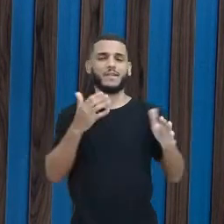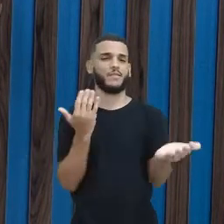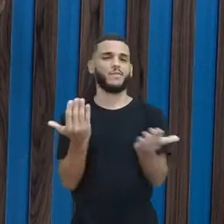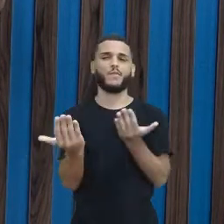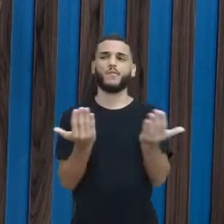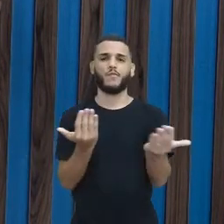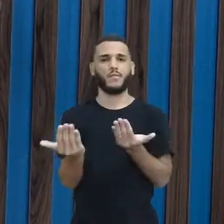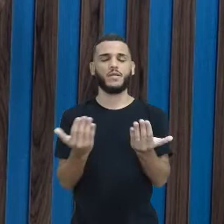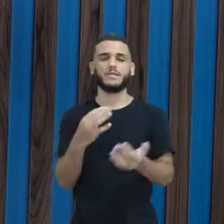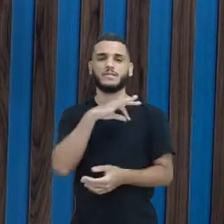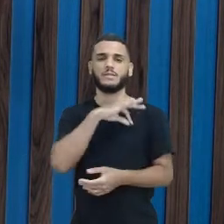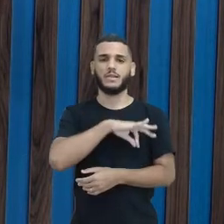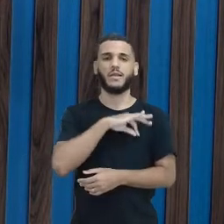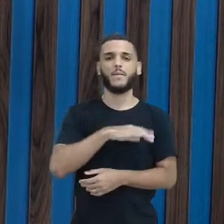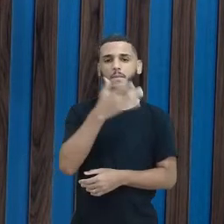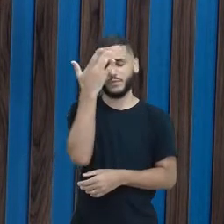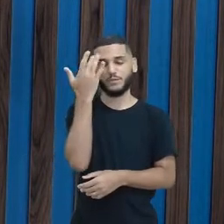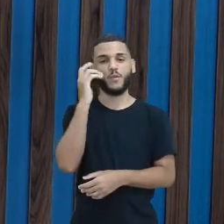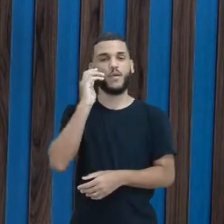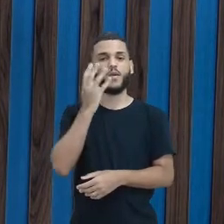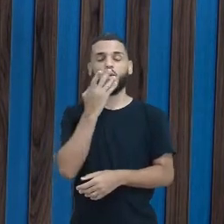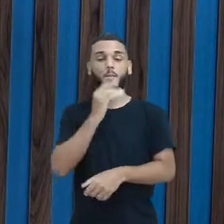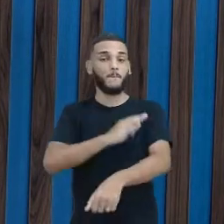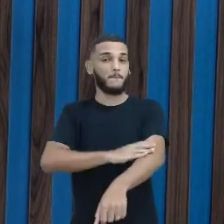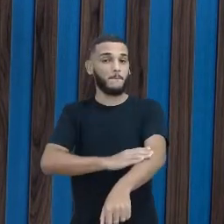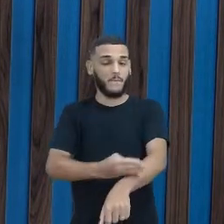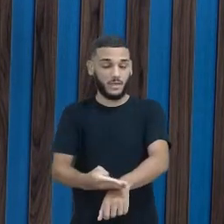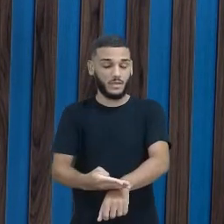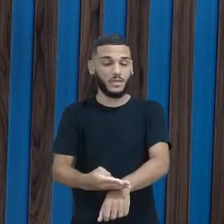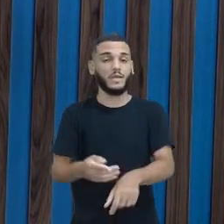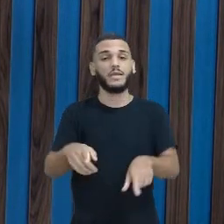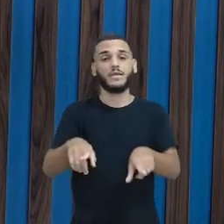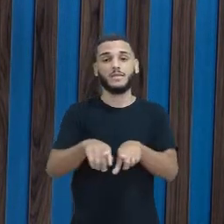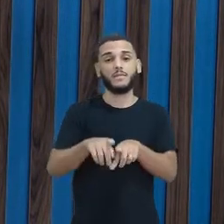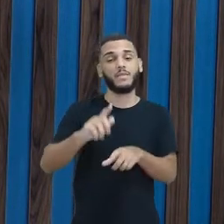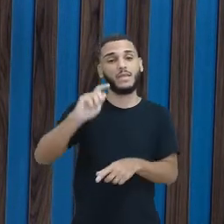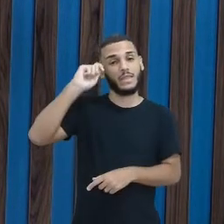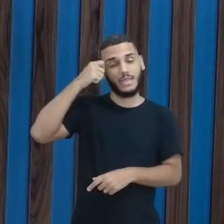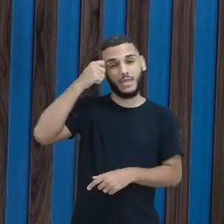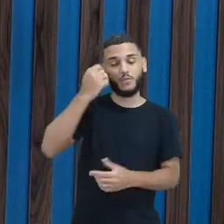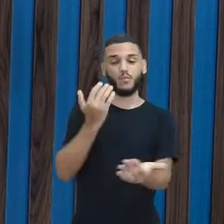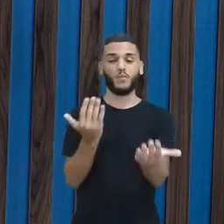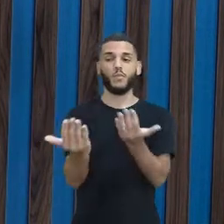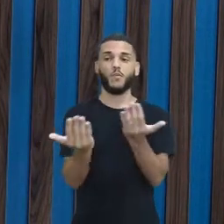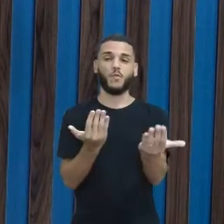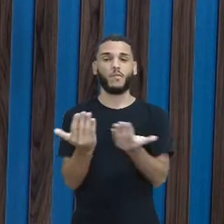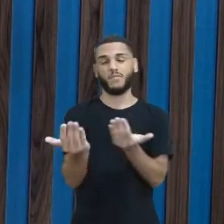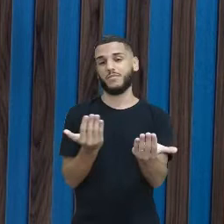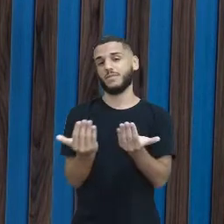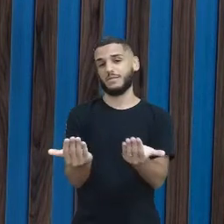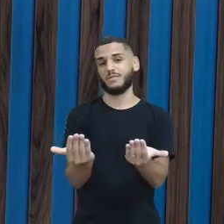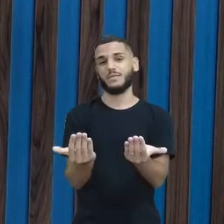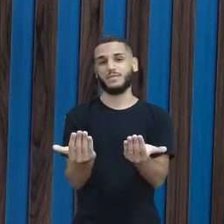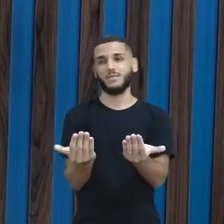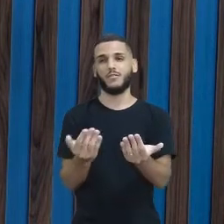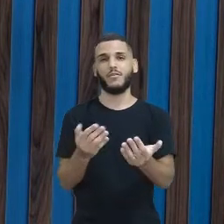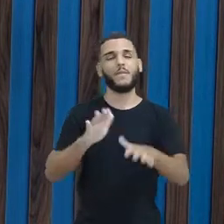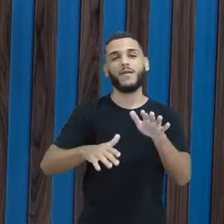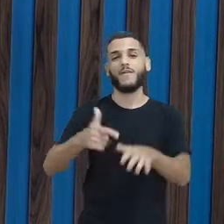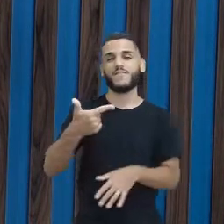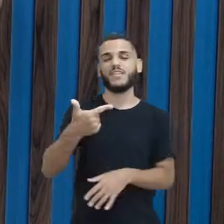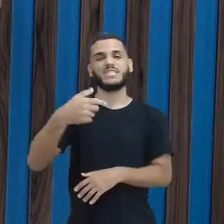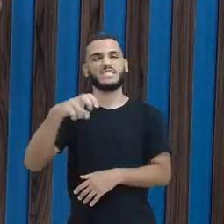comparando, né, o salário de brancos e pretos em mesmo trabalho, né, uma média que chega a ser de 25%